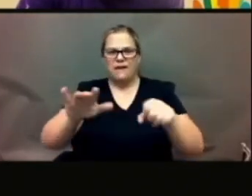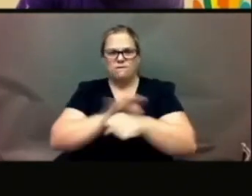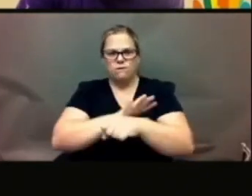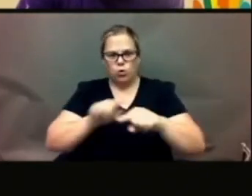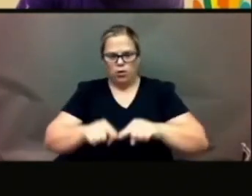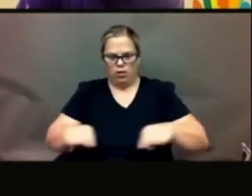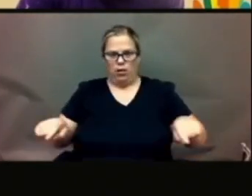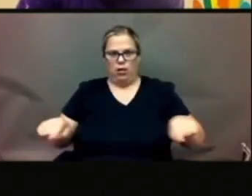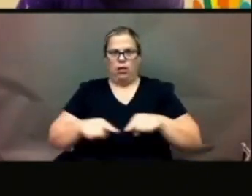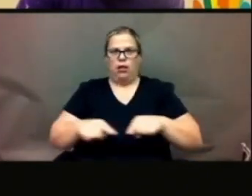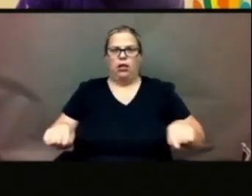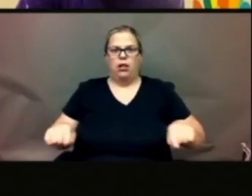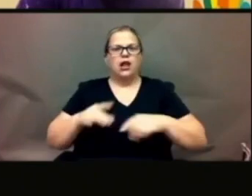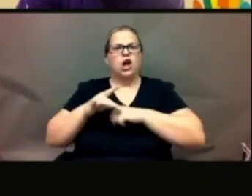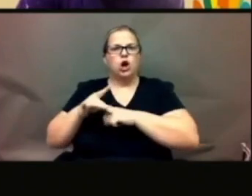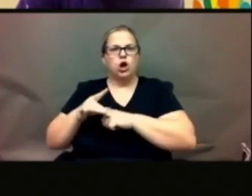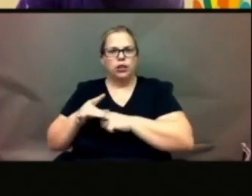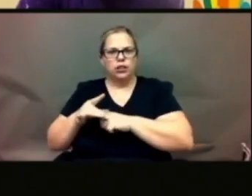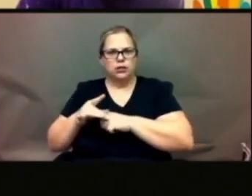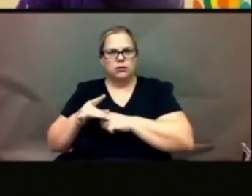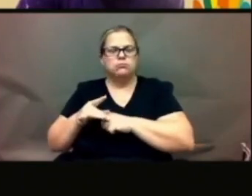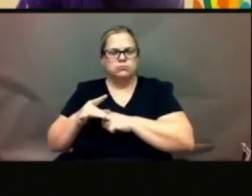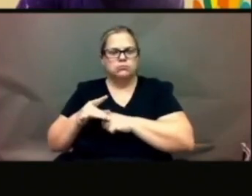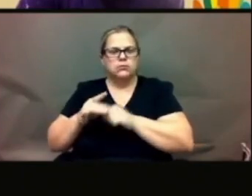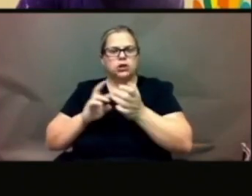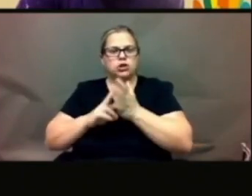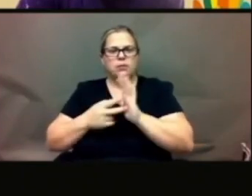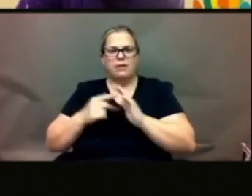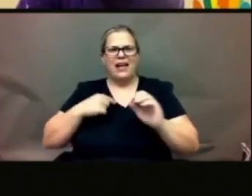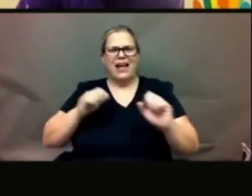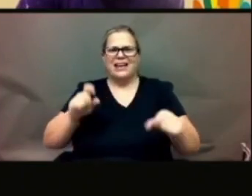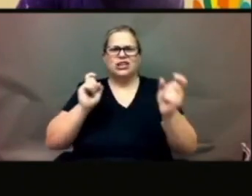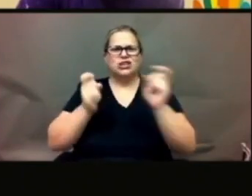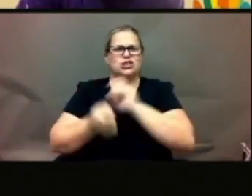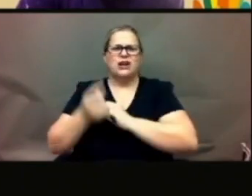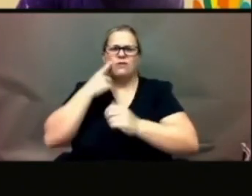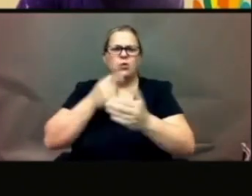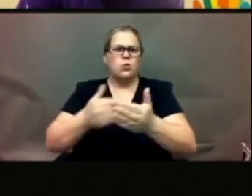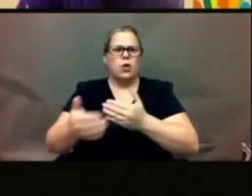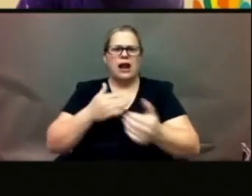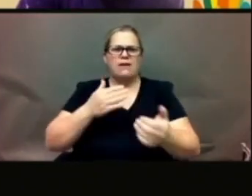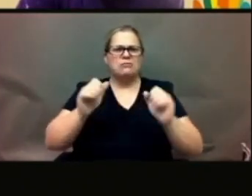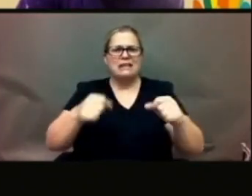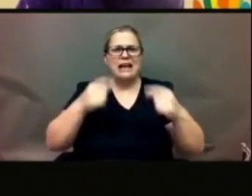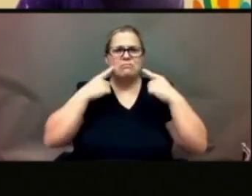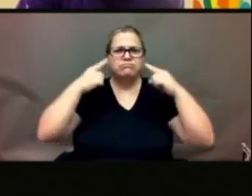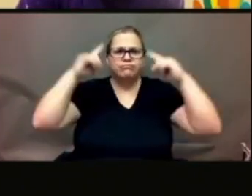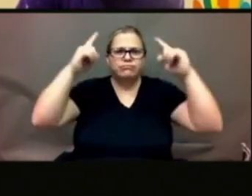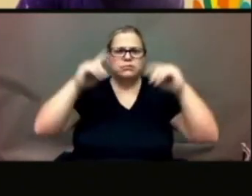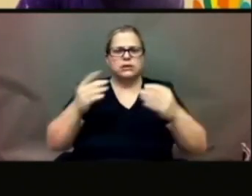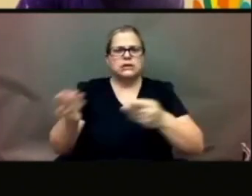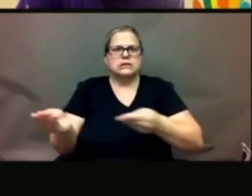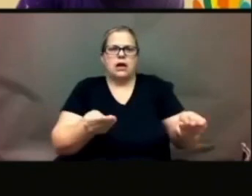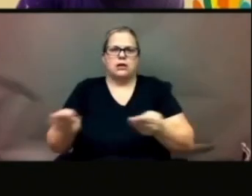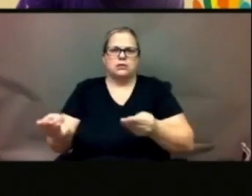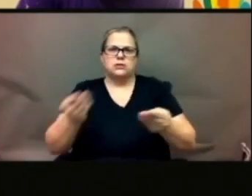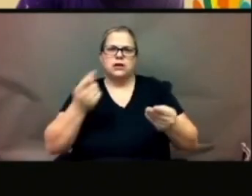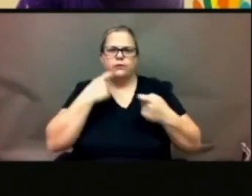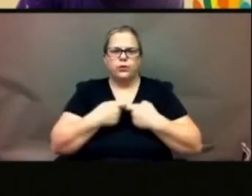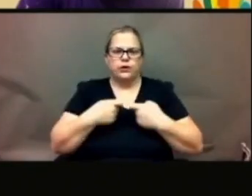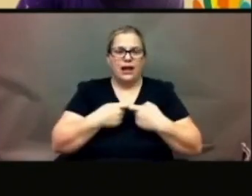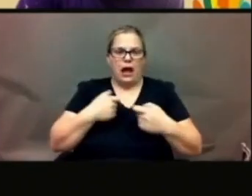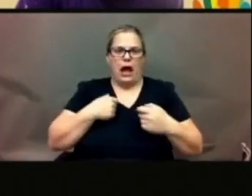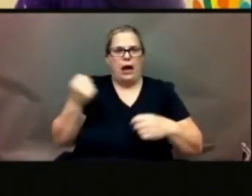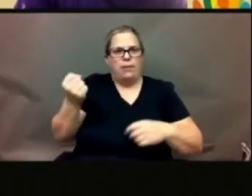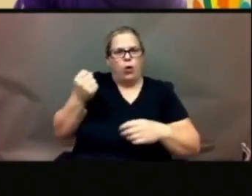Nós podemos ver aqui que nós temos isso tudo conectado. E eu posso mudar para ser qualquer coisa condutiva. Podemos ter uma banana.